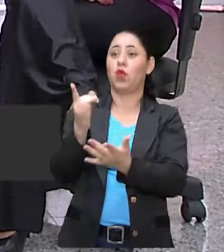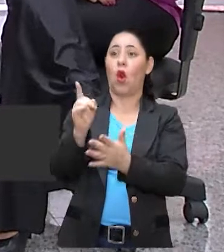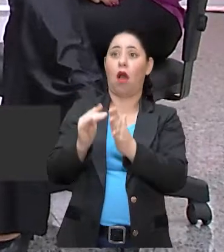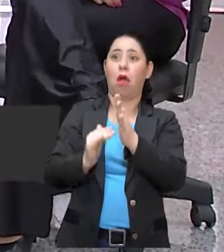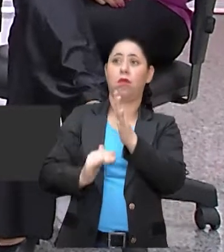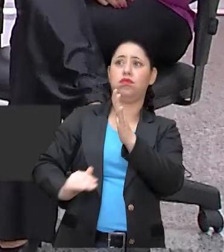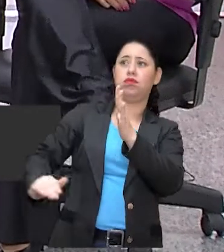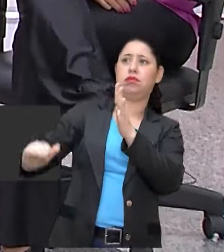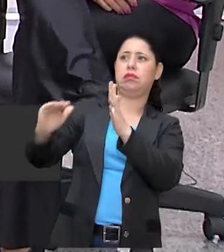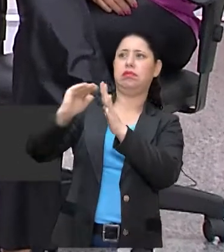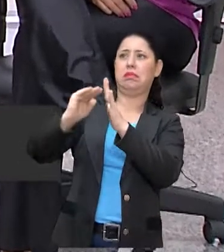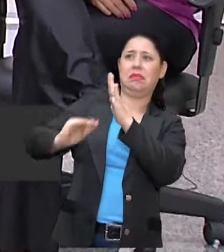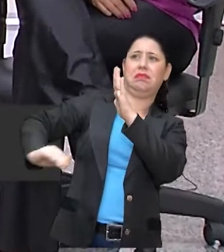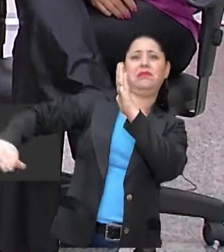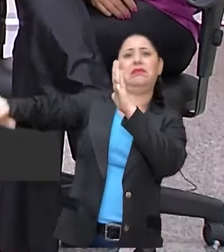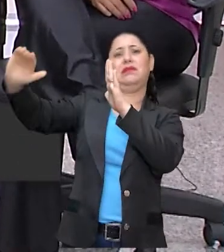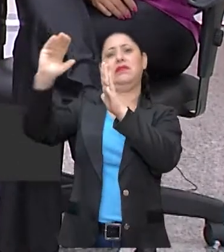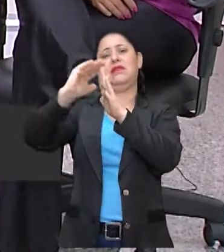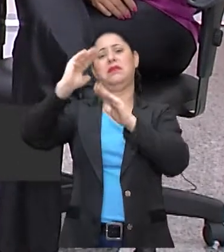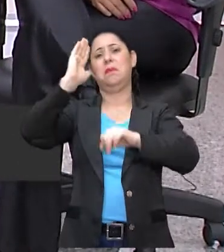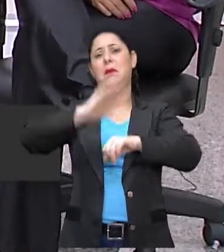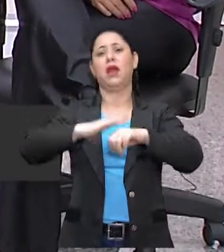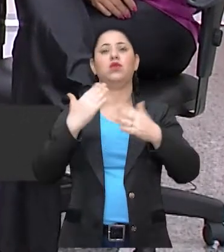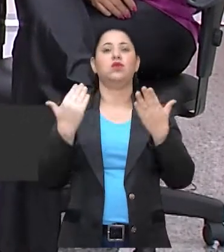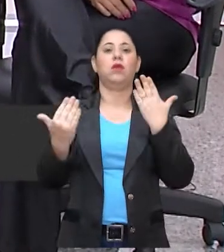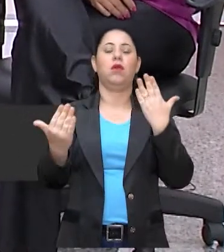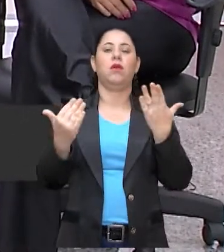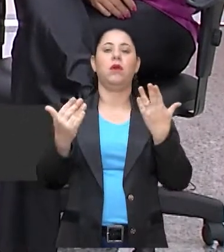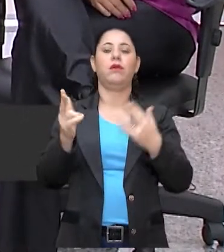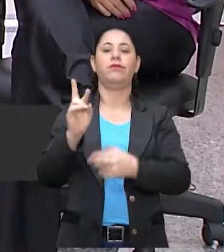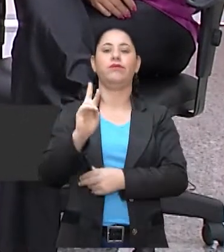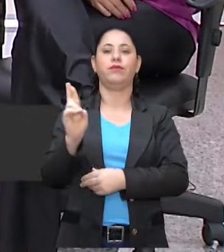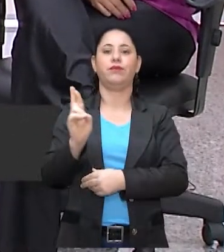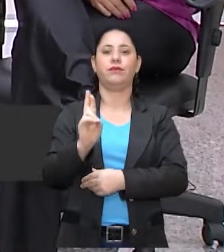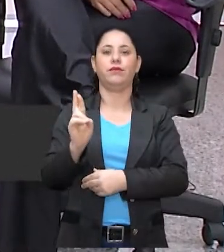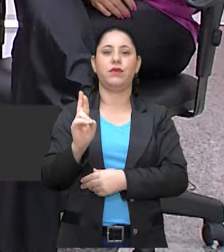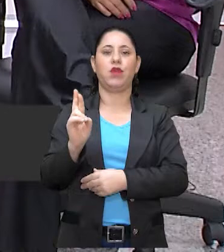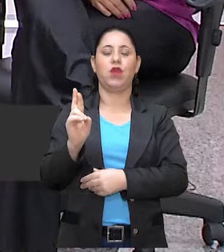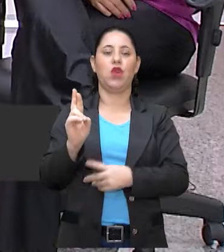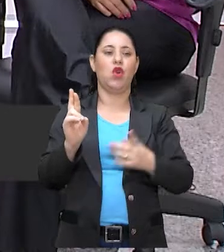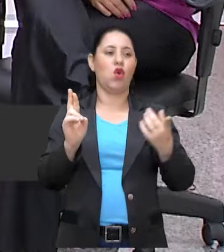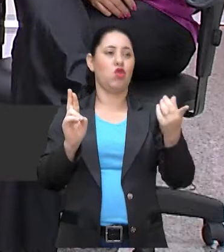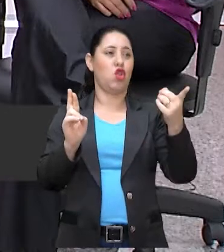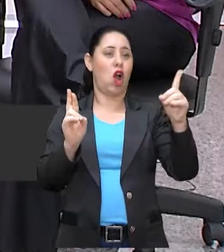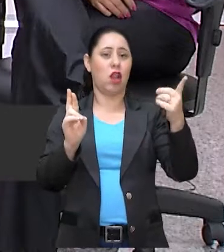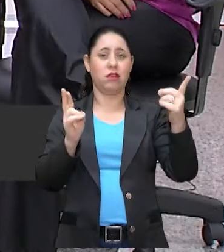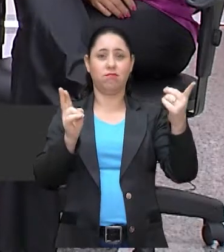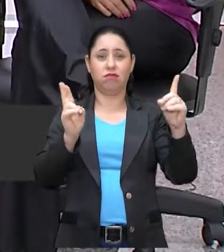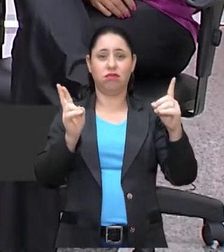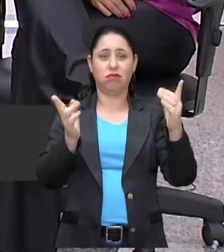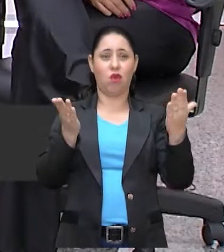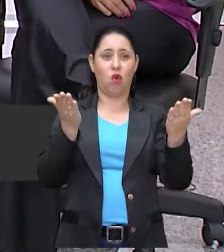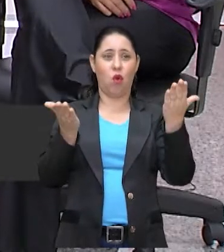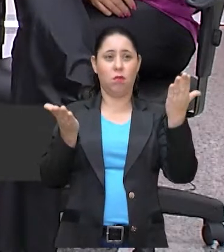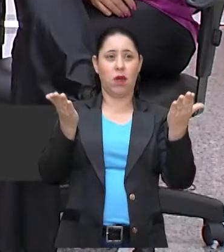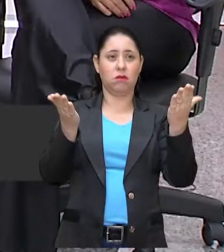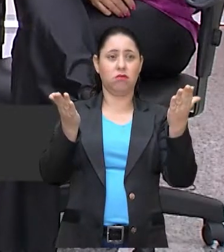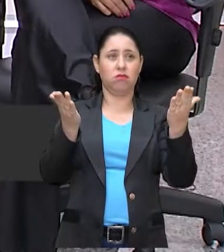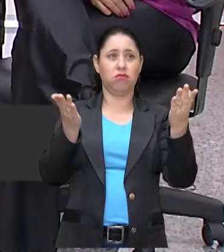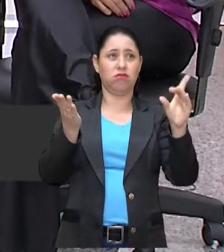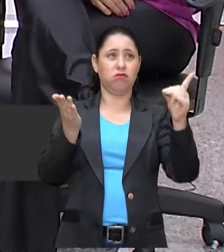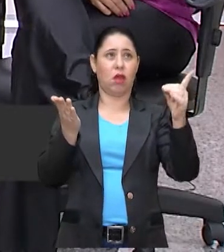com o real. Encarece muito e reflete no consumidor comum. A gente está falando de grandes negócios,